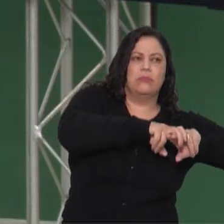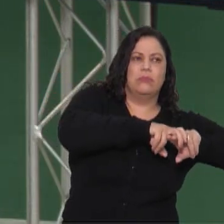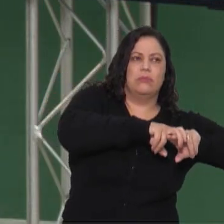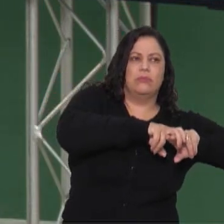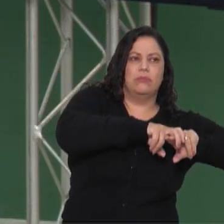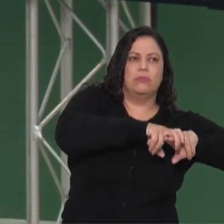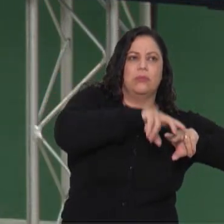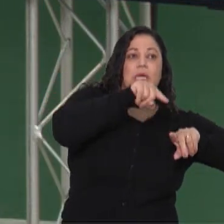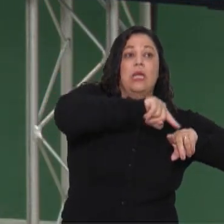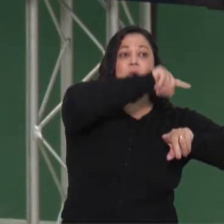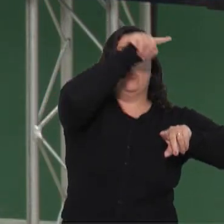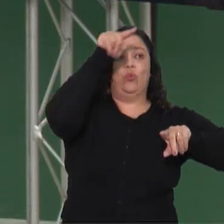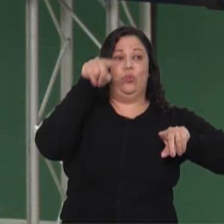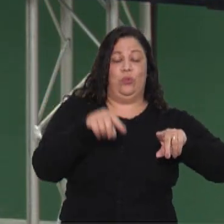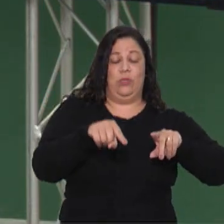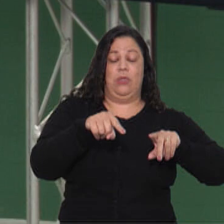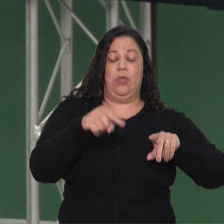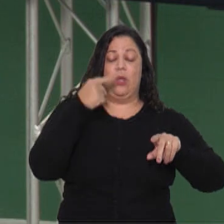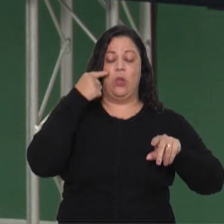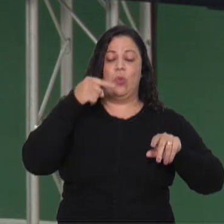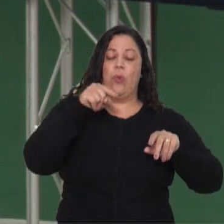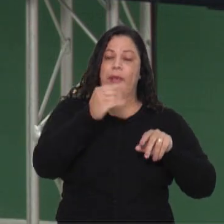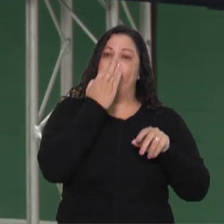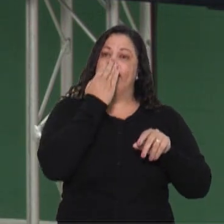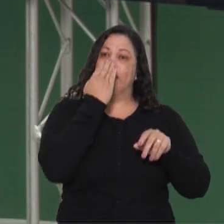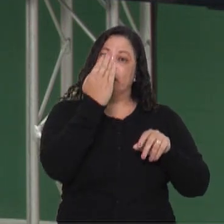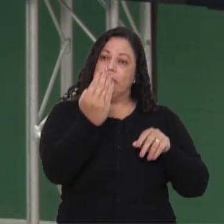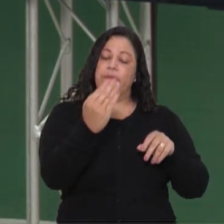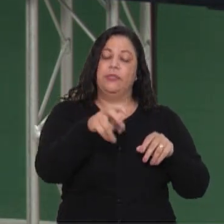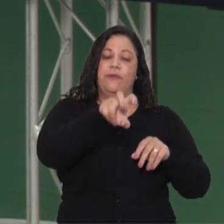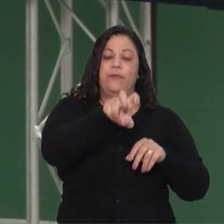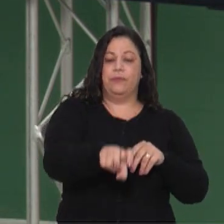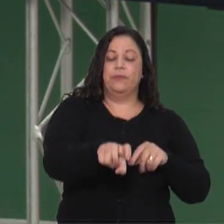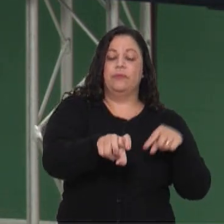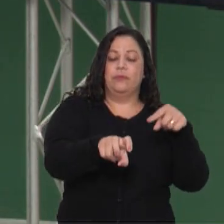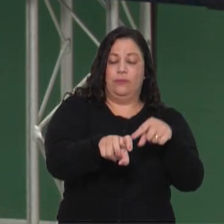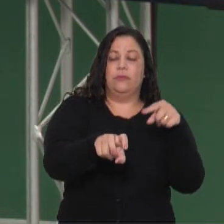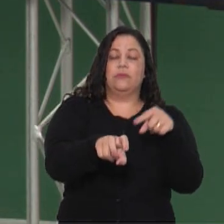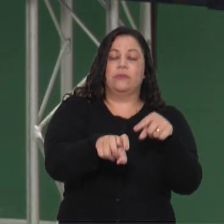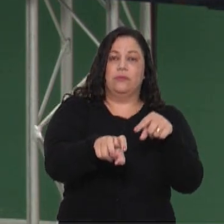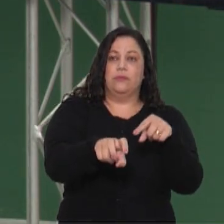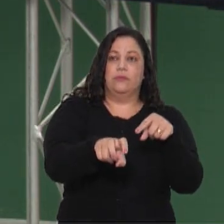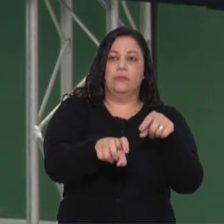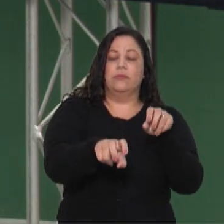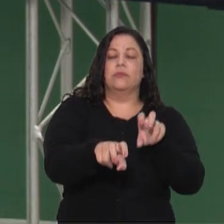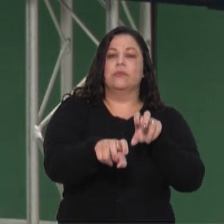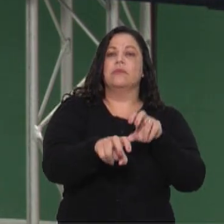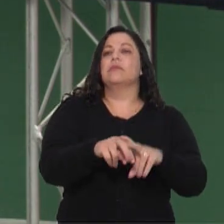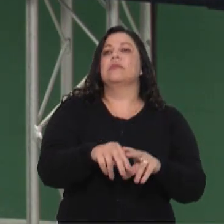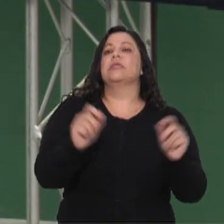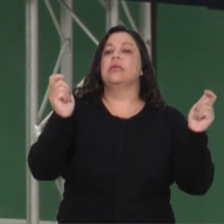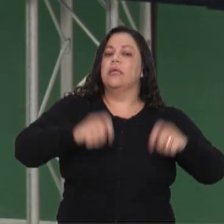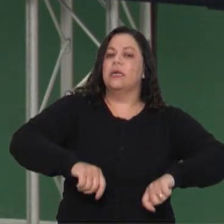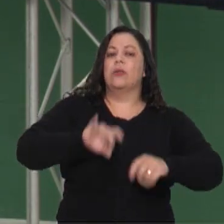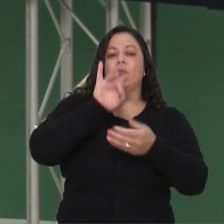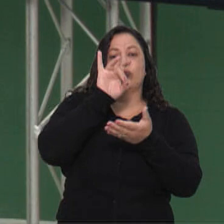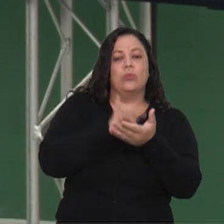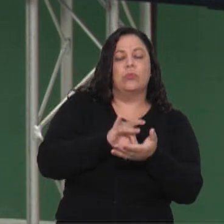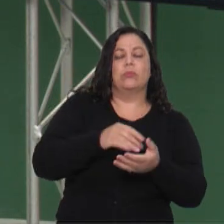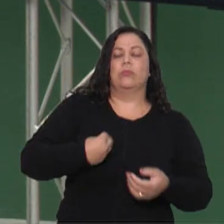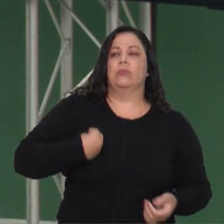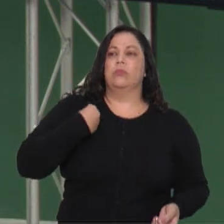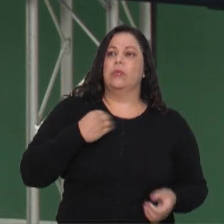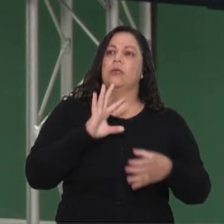que está aqui na minha frente, no caso de vocês, a cadeira que vocês estão sentados, talvez, a cadeira real que existe na sua